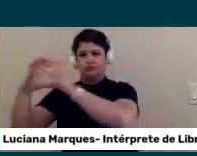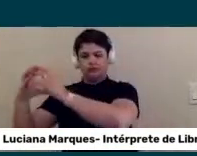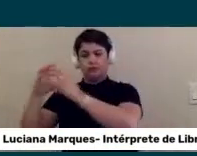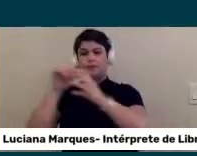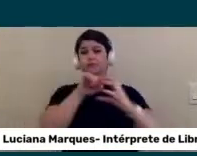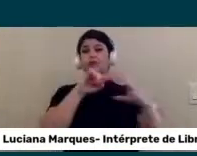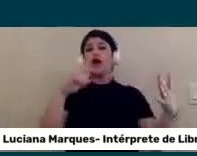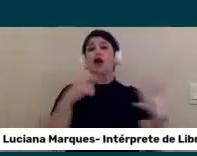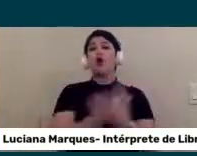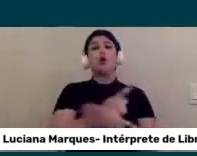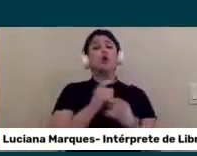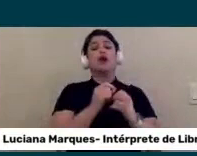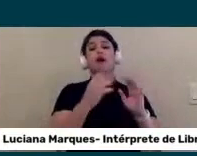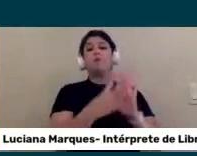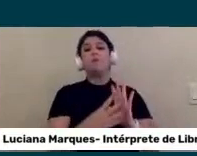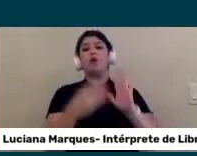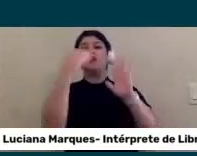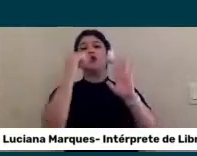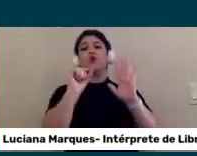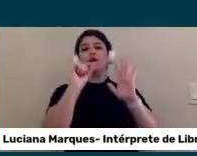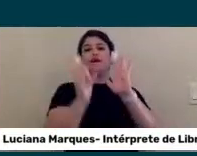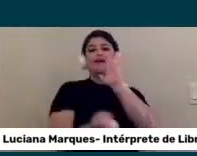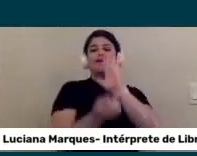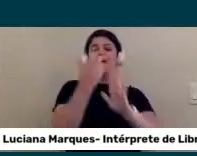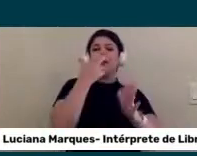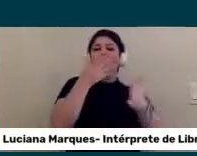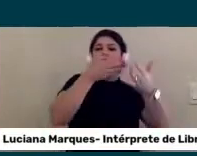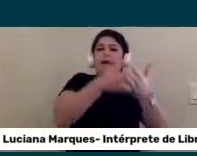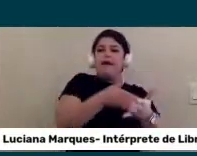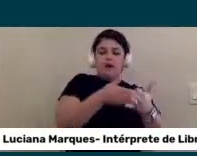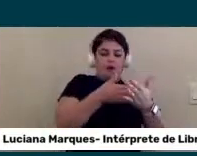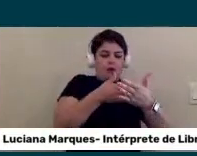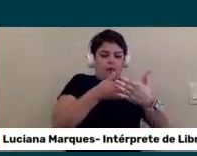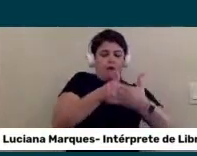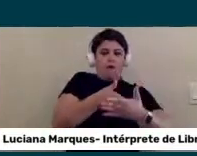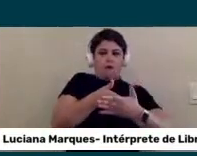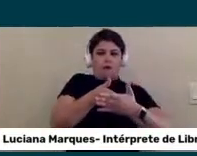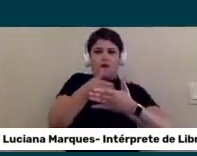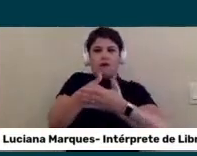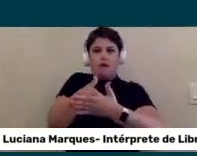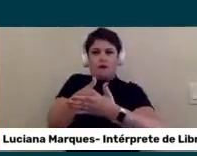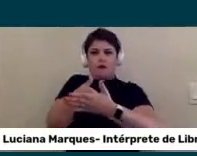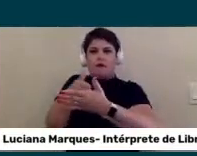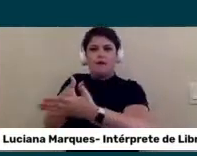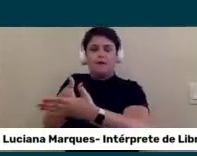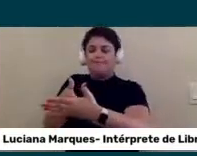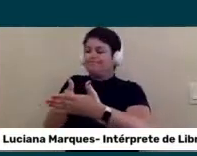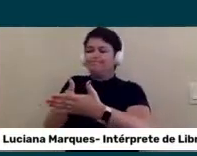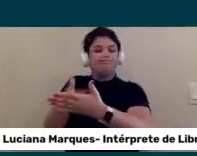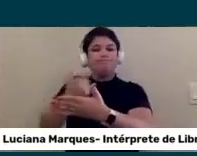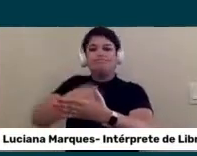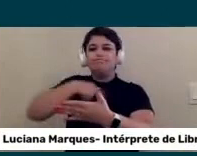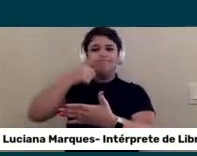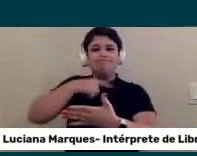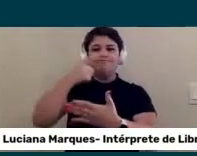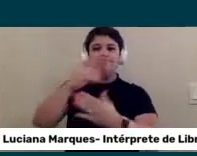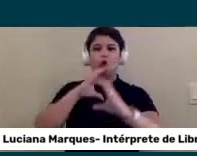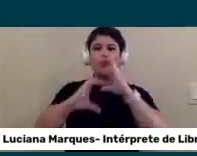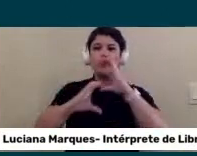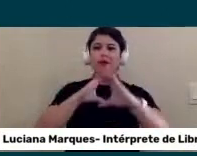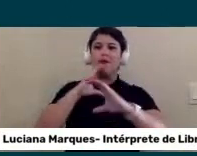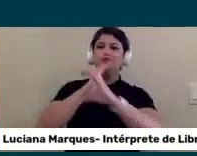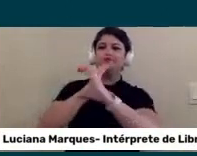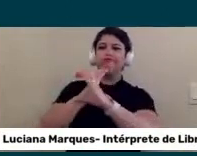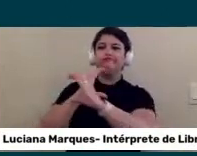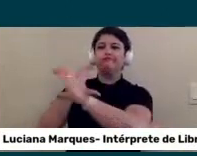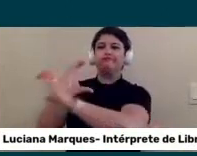nesse modelo? Você cria barreiras, trincheiras, onde esses times têm um certo gap de comunicação, que é um pouco difícil. Como é